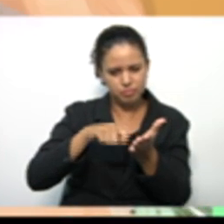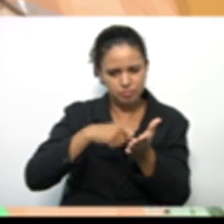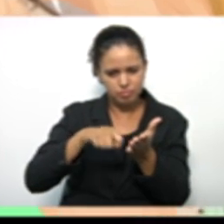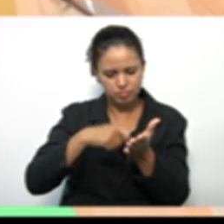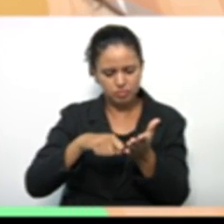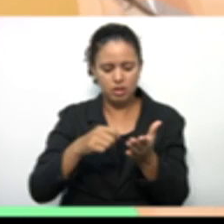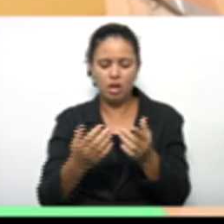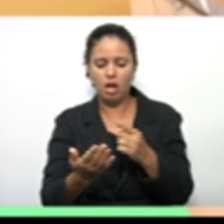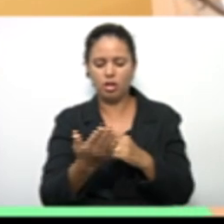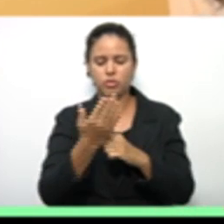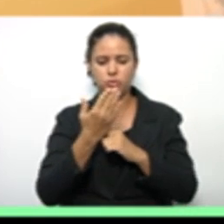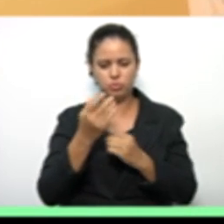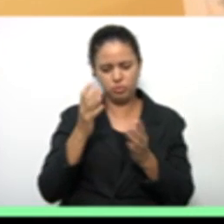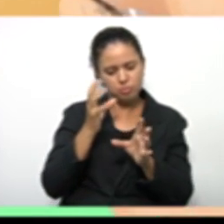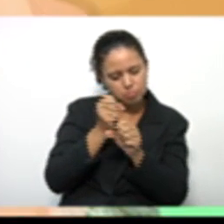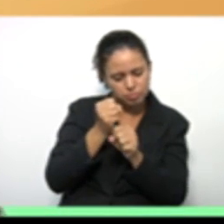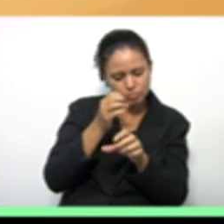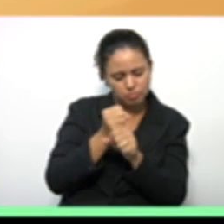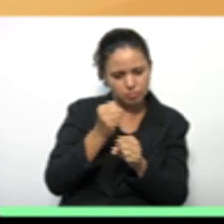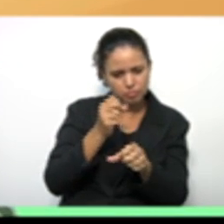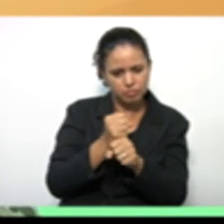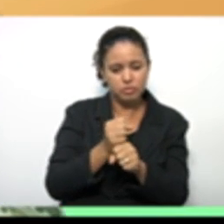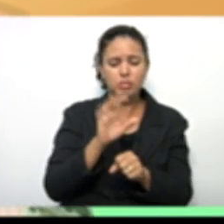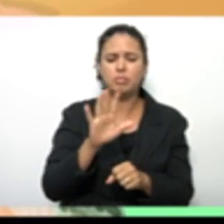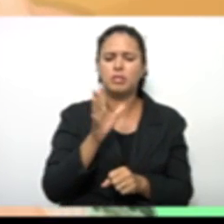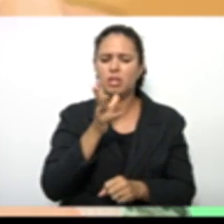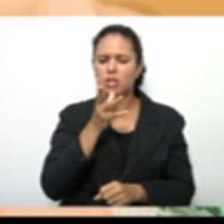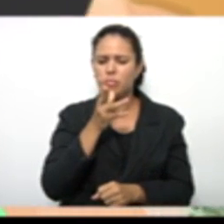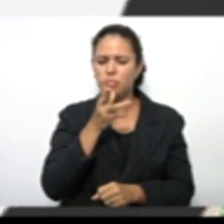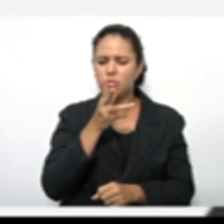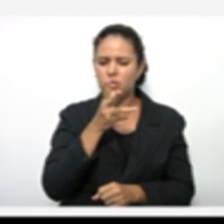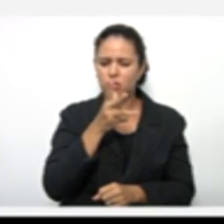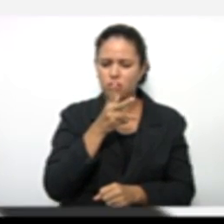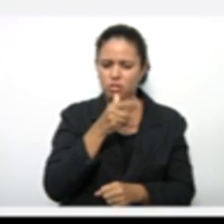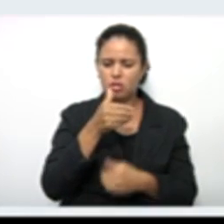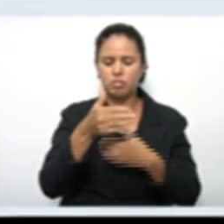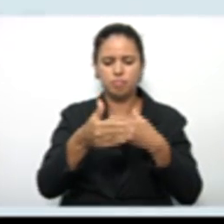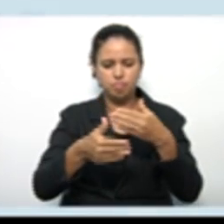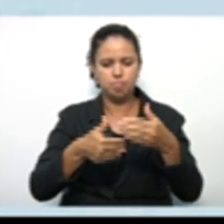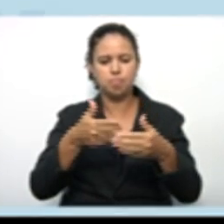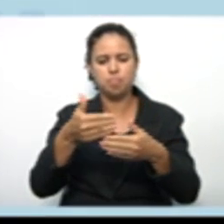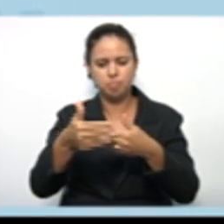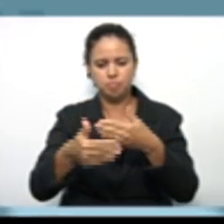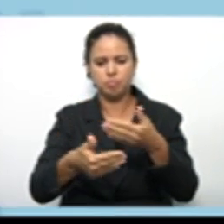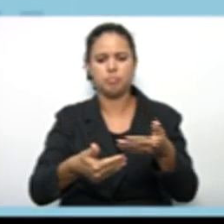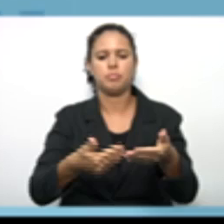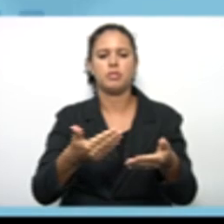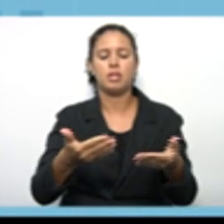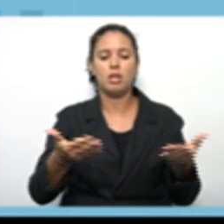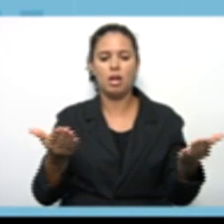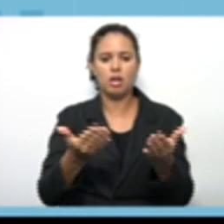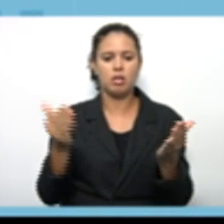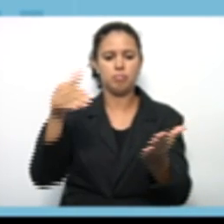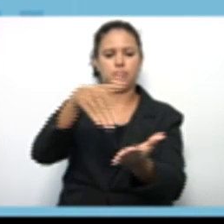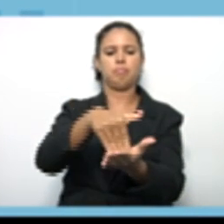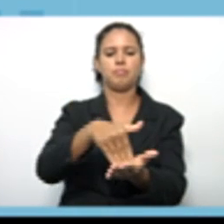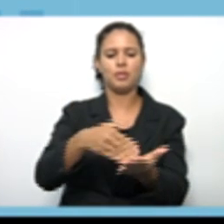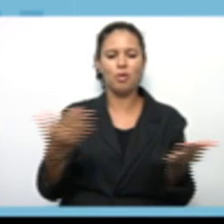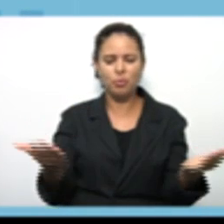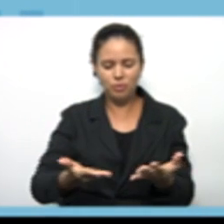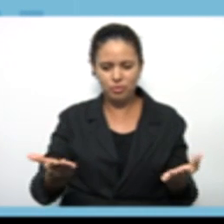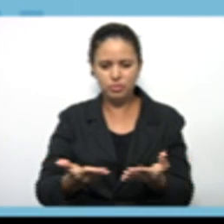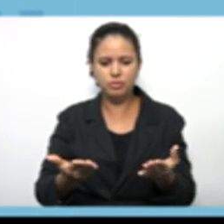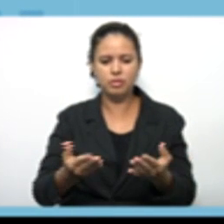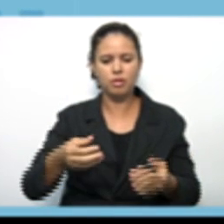muito tempo lançando informações e conferindo dados. Muito tempo passou até chegarmos aos dias atuais. Os